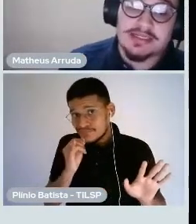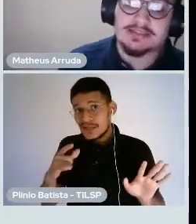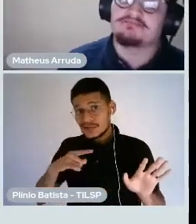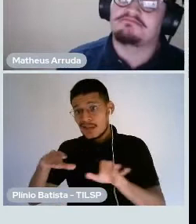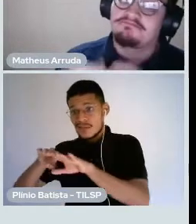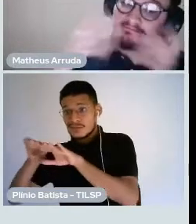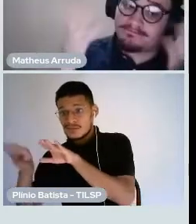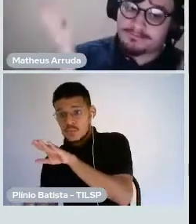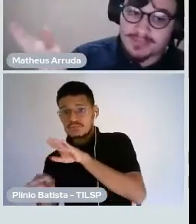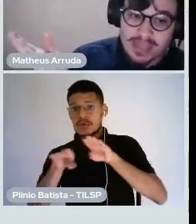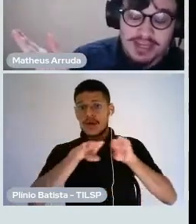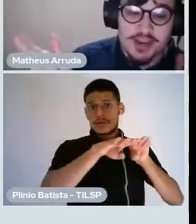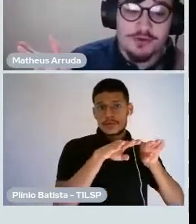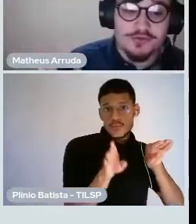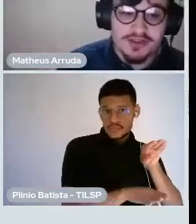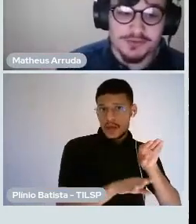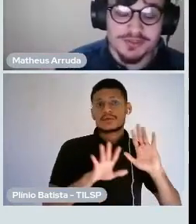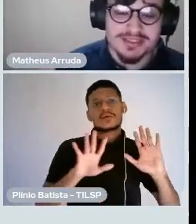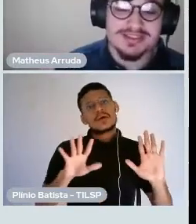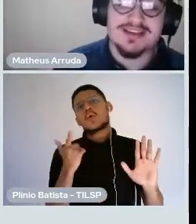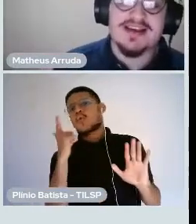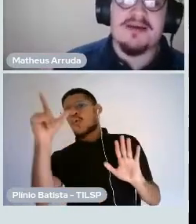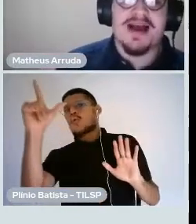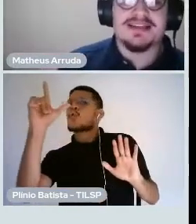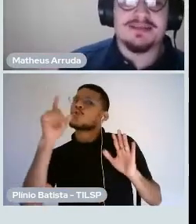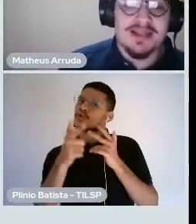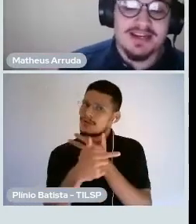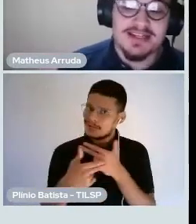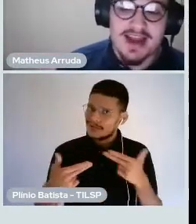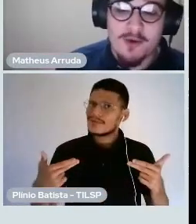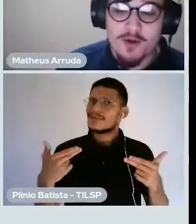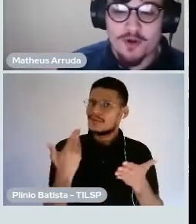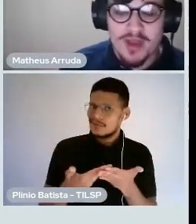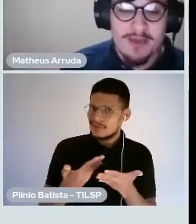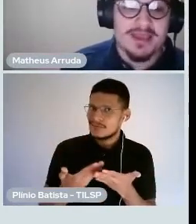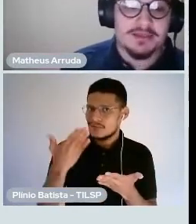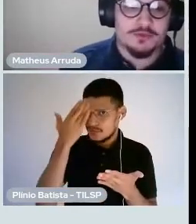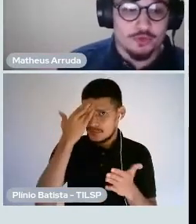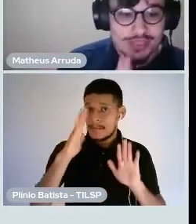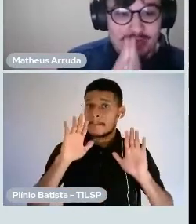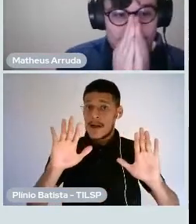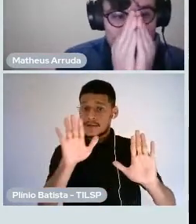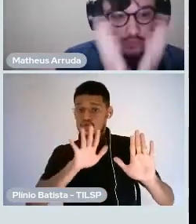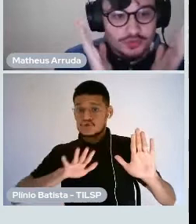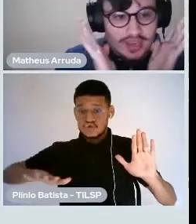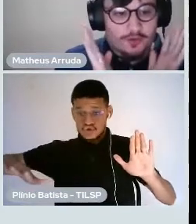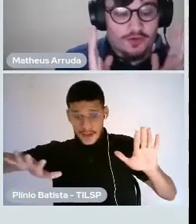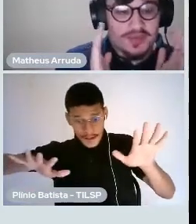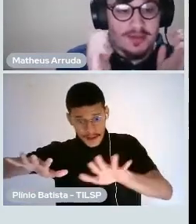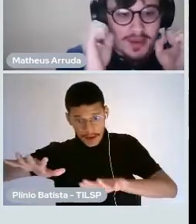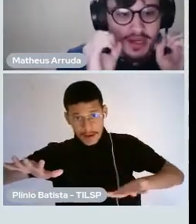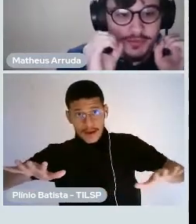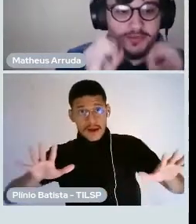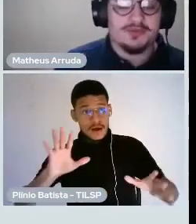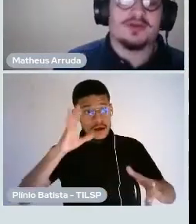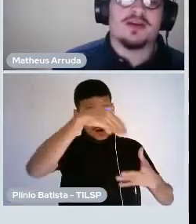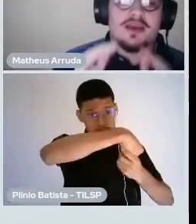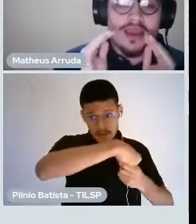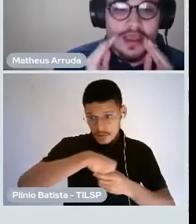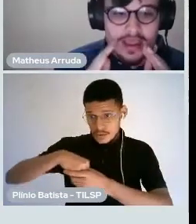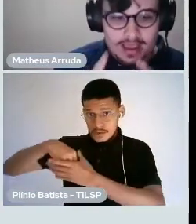muito grande, aí já é outro fator, né? Mas, de maneira geral, economicamente, do dado bruto da economia